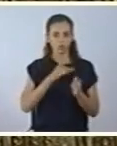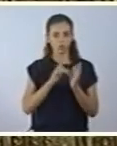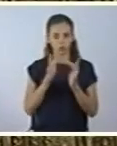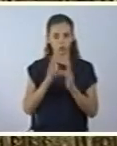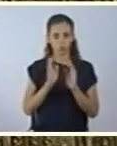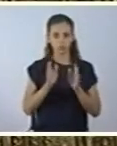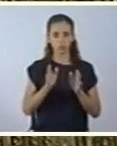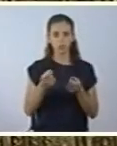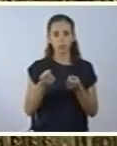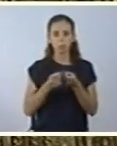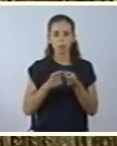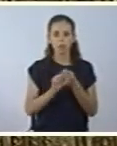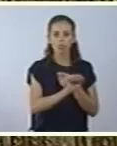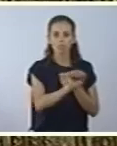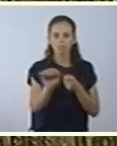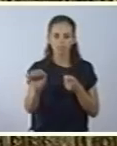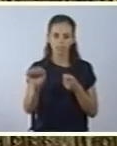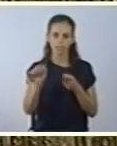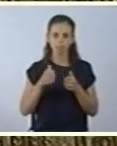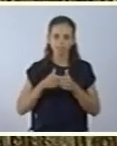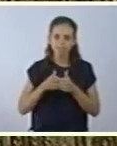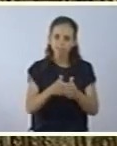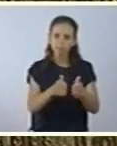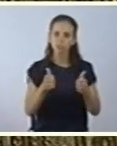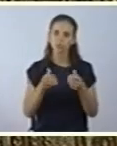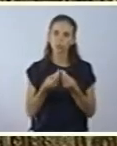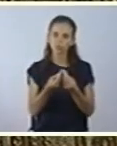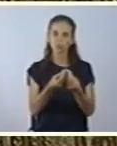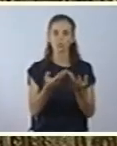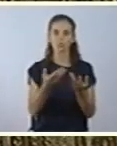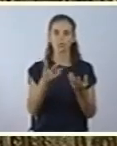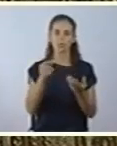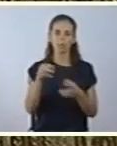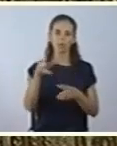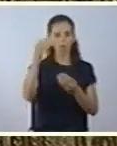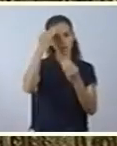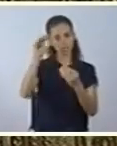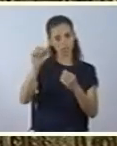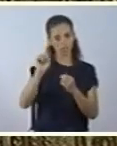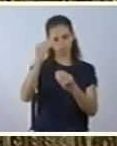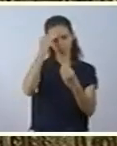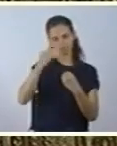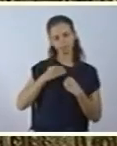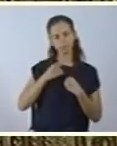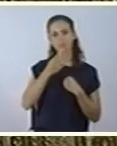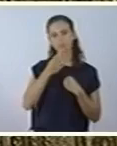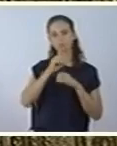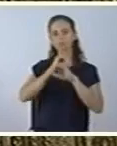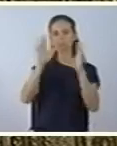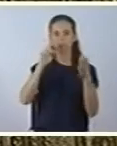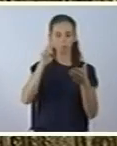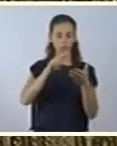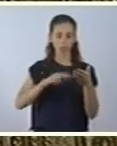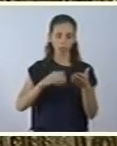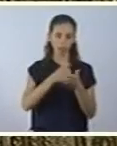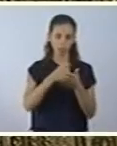é preciso estar próximo dele, segui-lo e acolher os seus ensinamentos. Quando lemos os